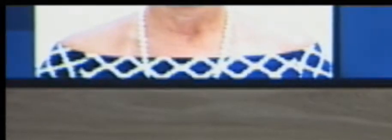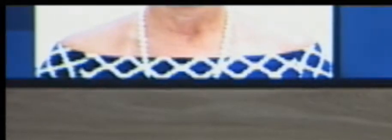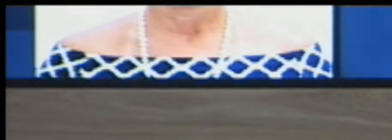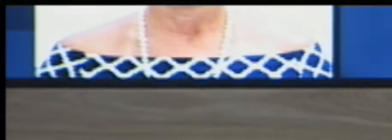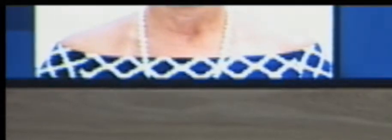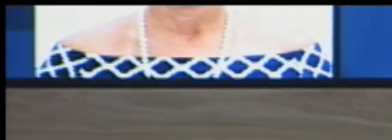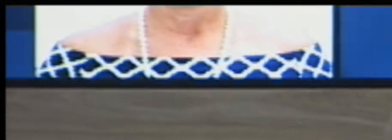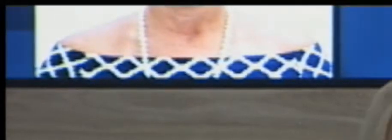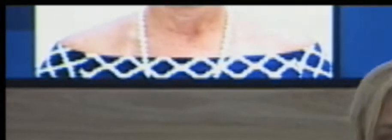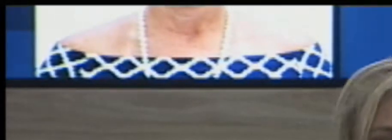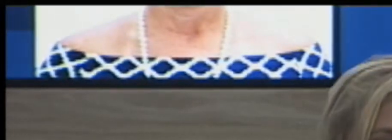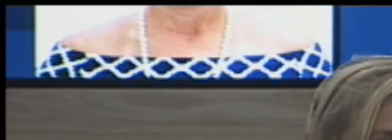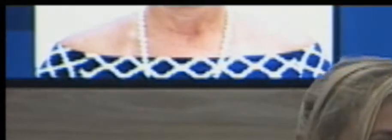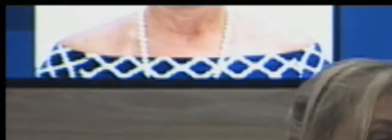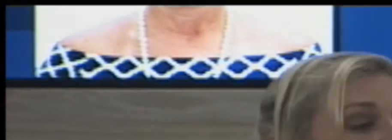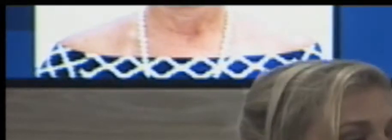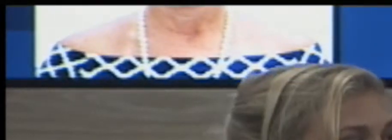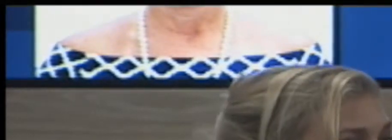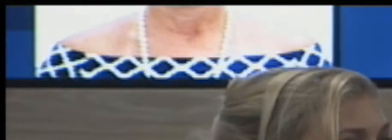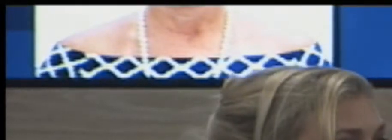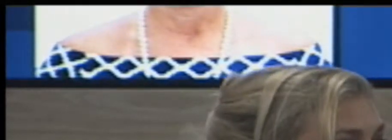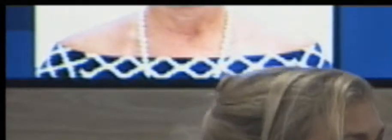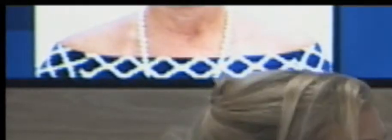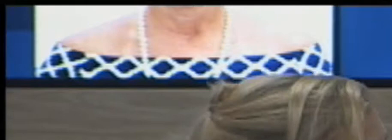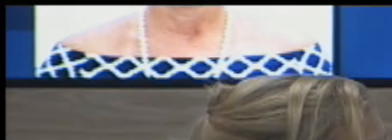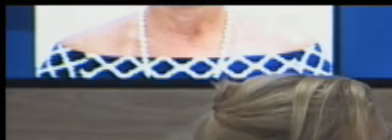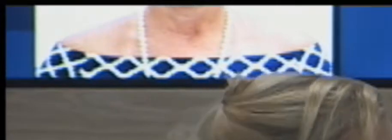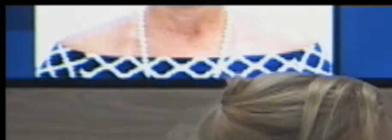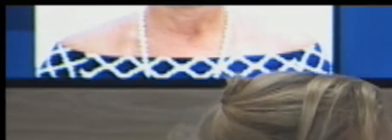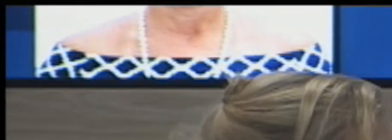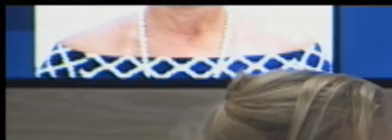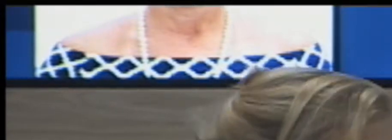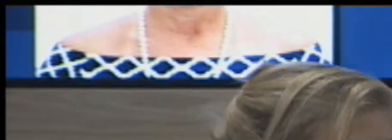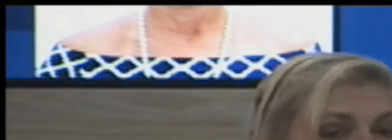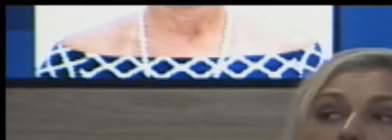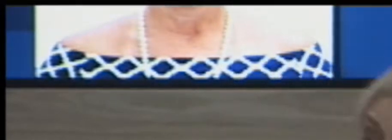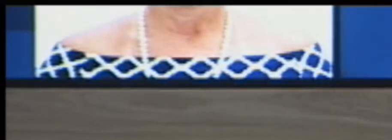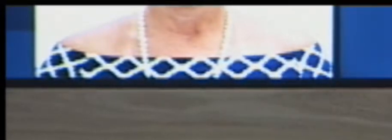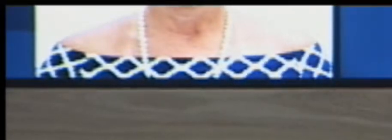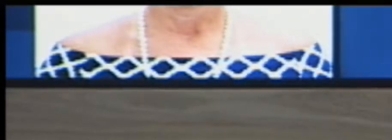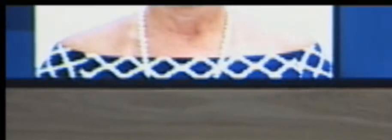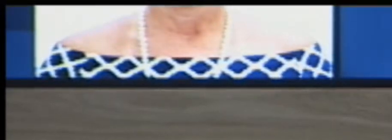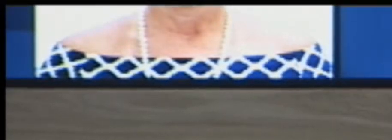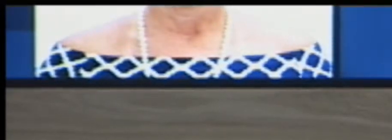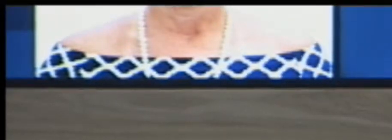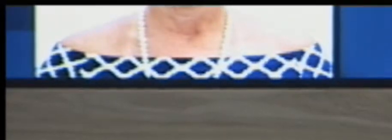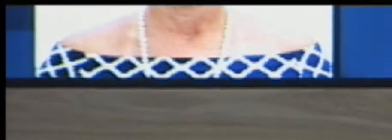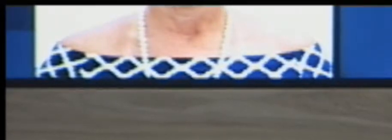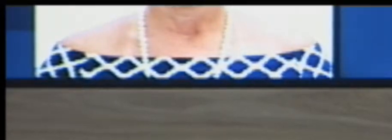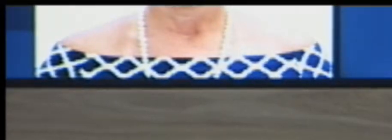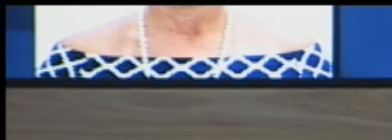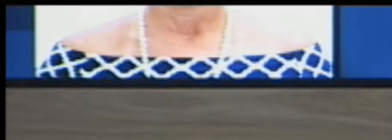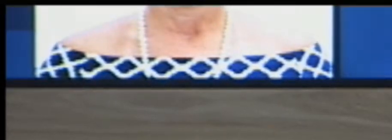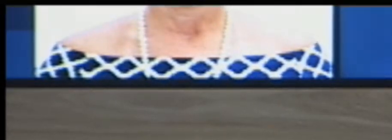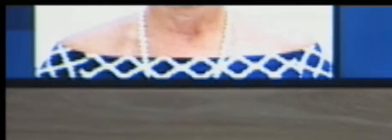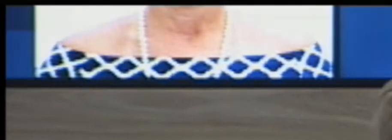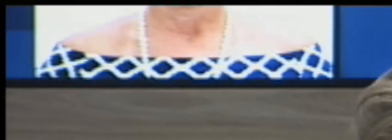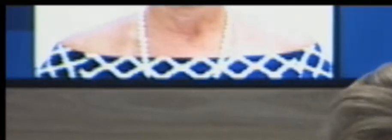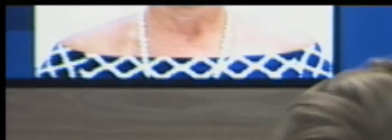minha presidente, Mayra Costa, da Comissão de Direitos Humanos dessa casa. Estou com a senhora, doutora